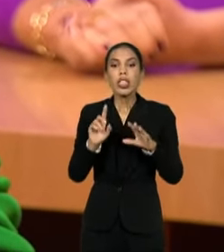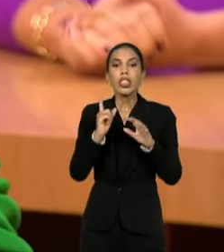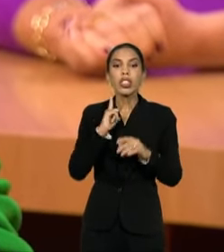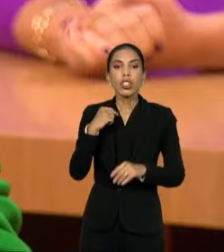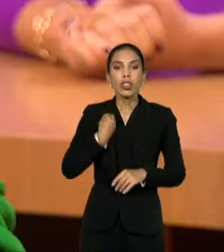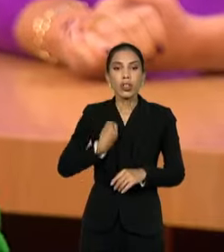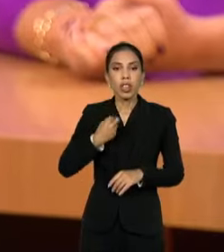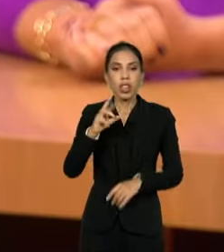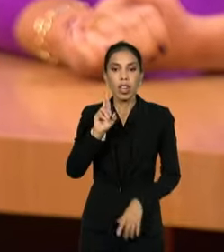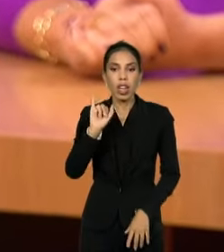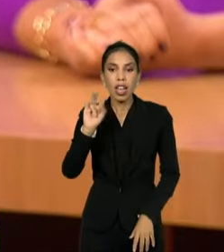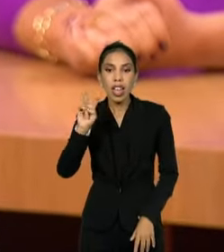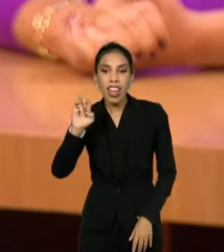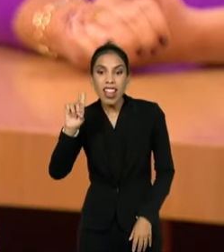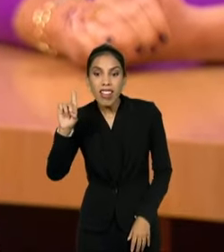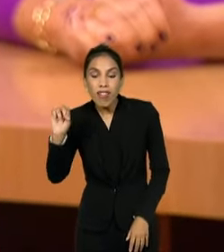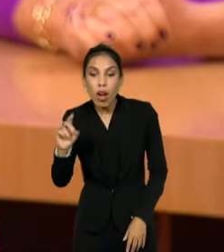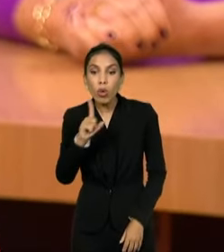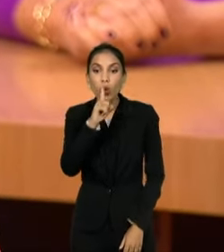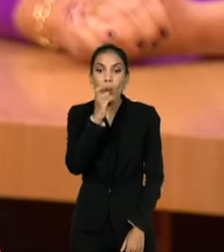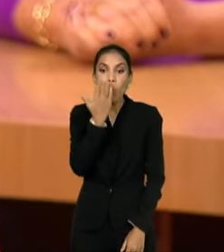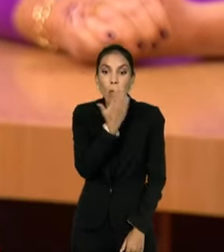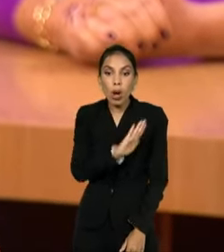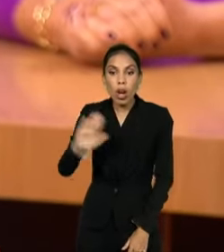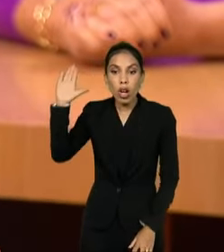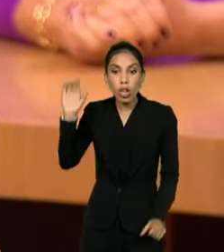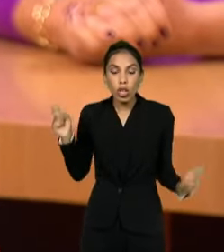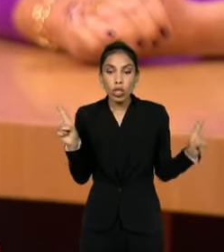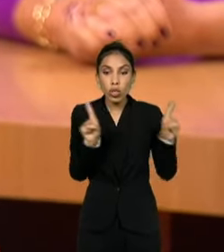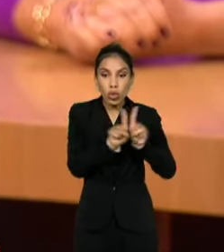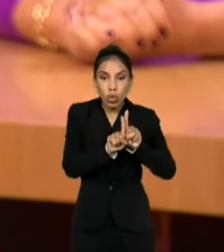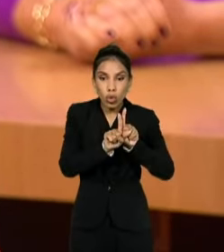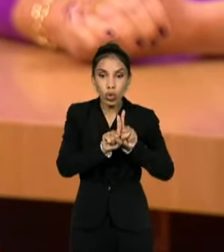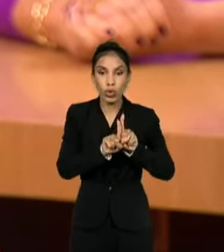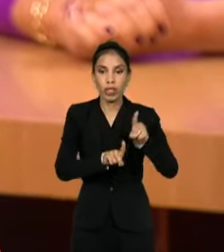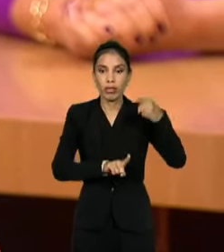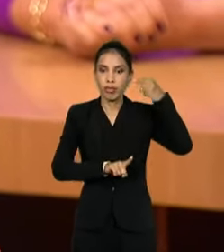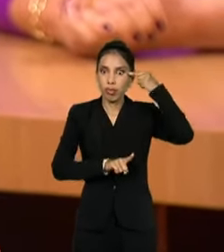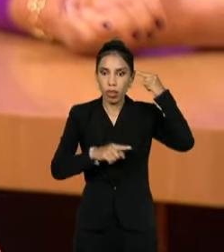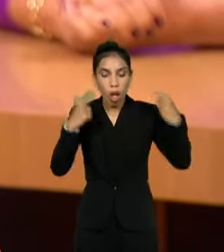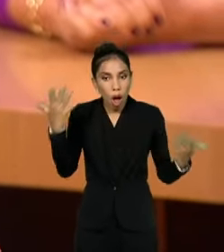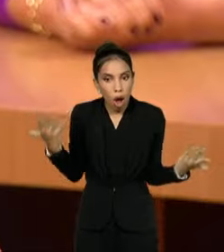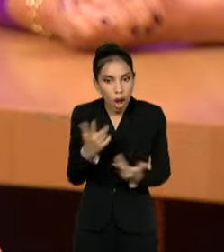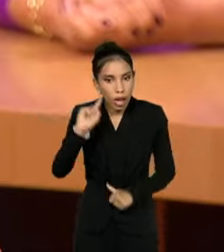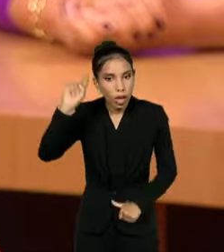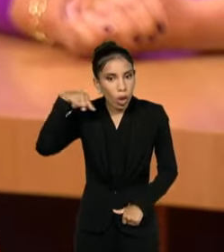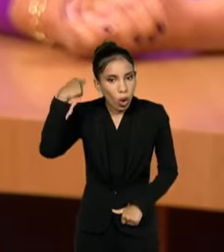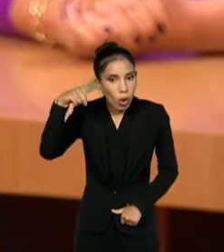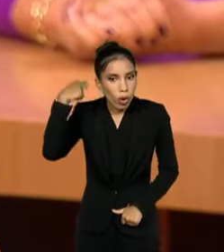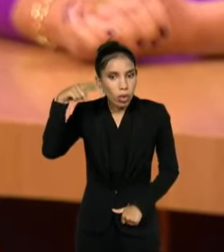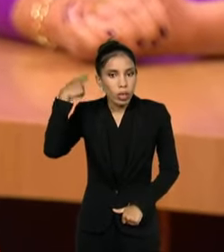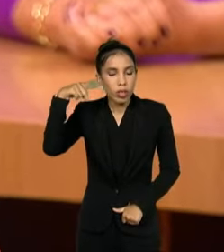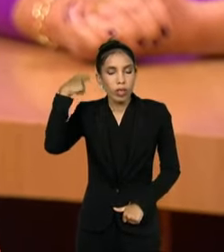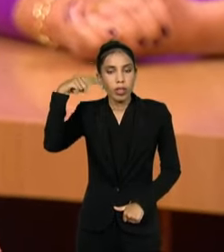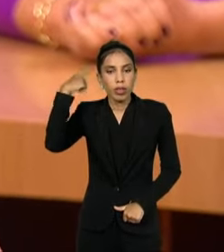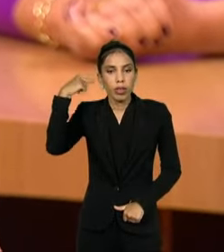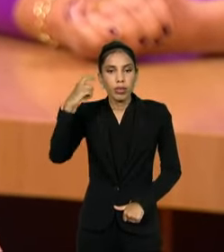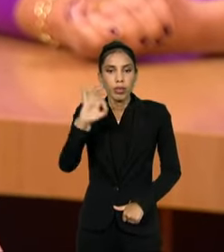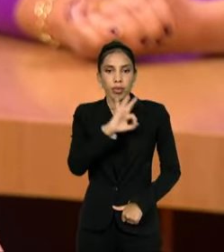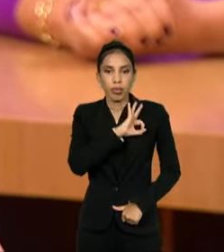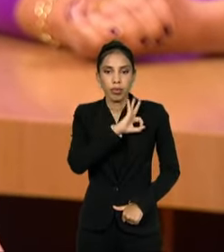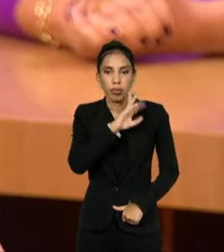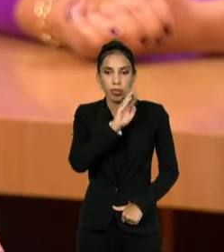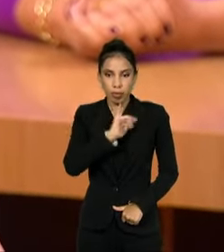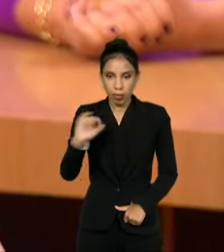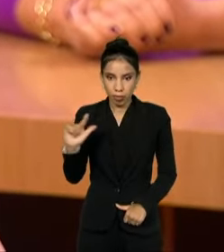imprensa em que o Rivaldo prometeu, ao lado do Marcelo, olha que doideira isso, gente, que a Polícia Civil